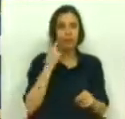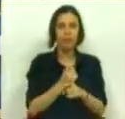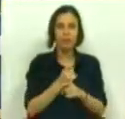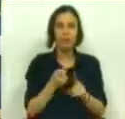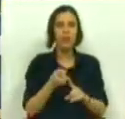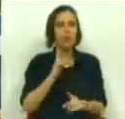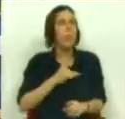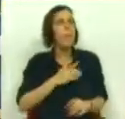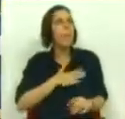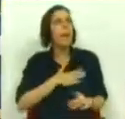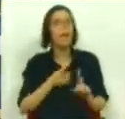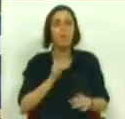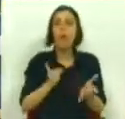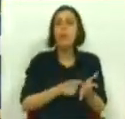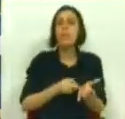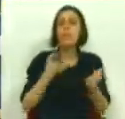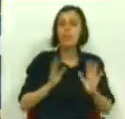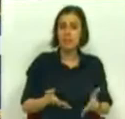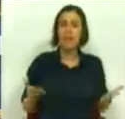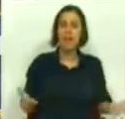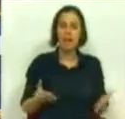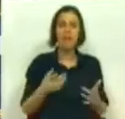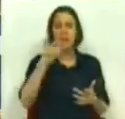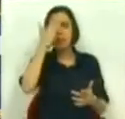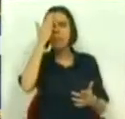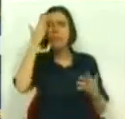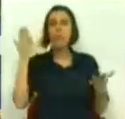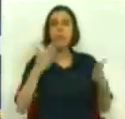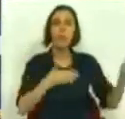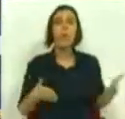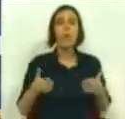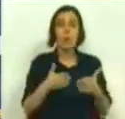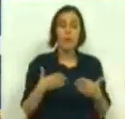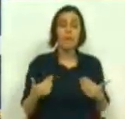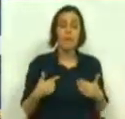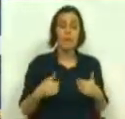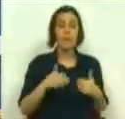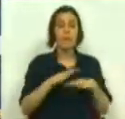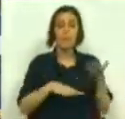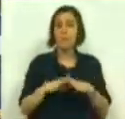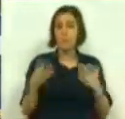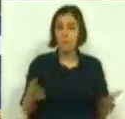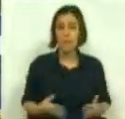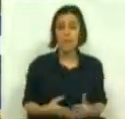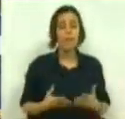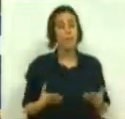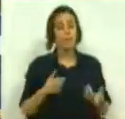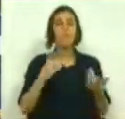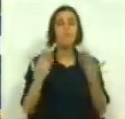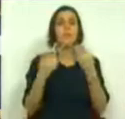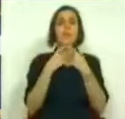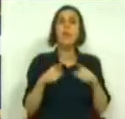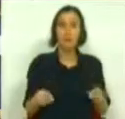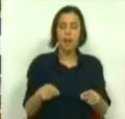exigência não são paixões, são necessidades, são pressupostos do caminho que estamos a percorrer. E